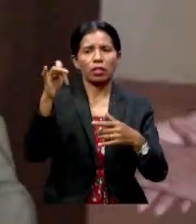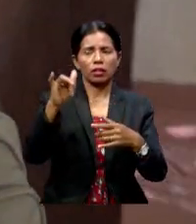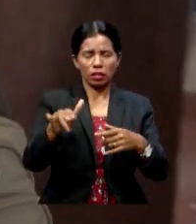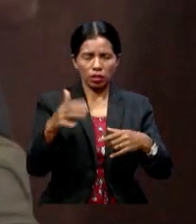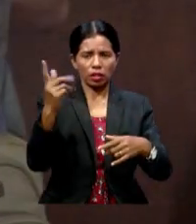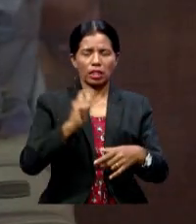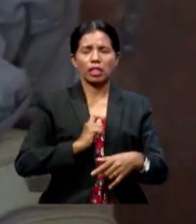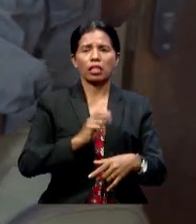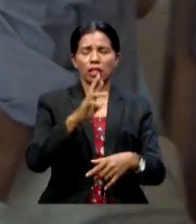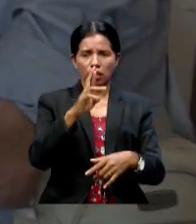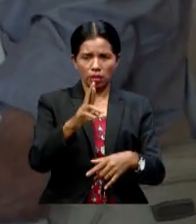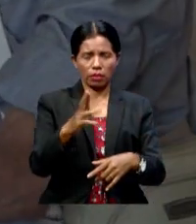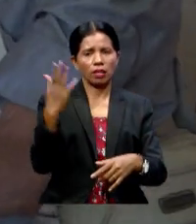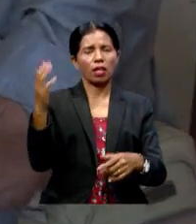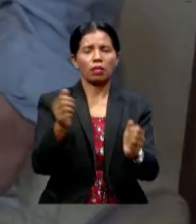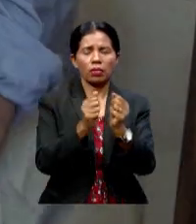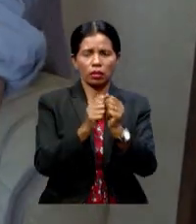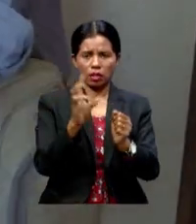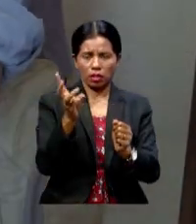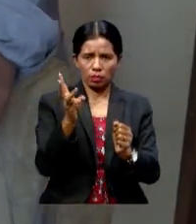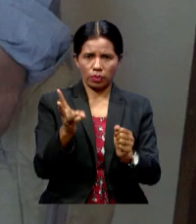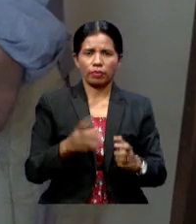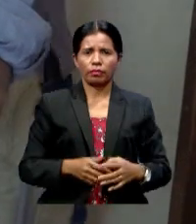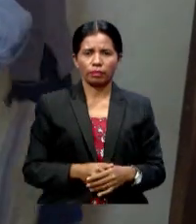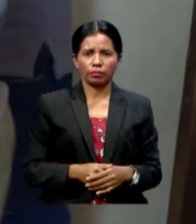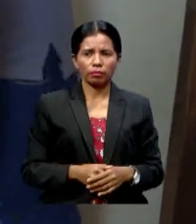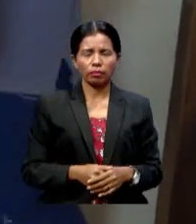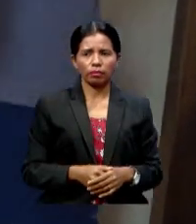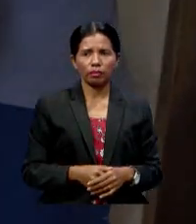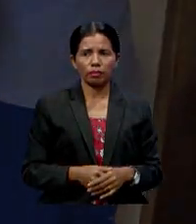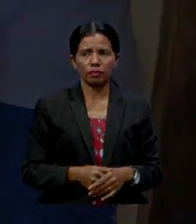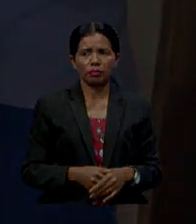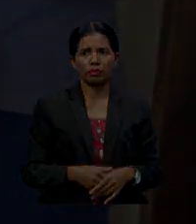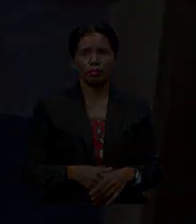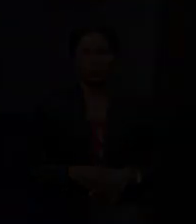tratamento e a clínica refere a motu que nem nulo resin. Equipa cobertura, Ziamen.